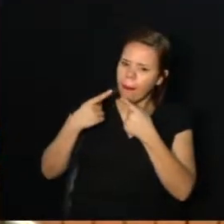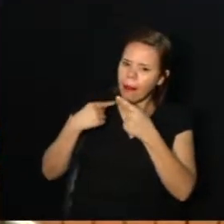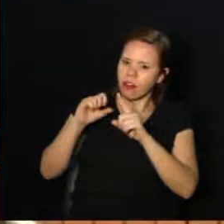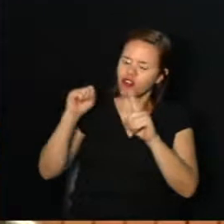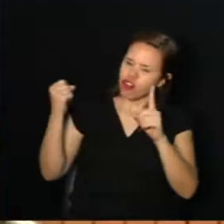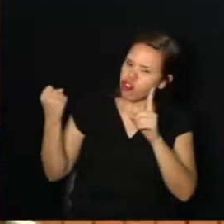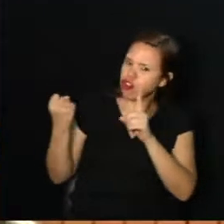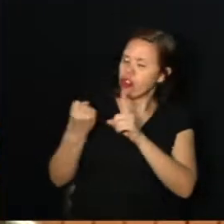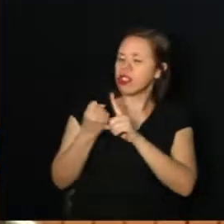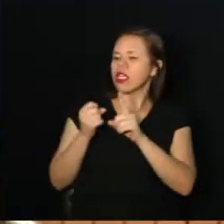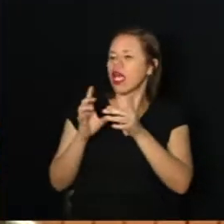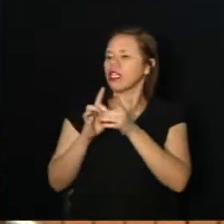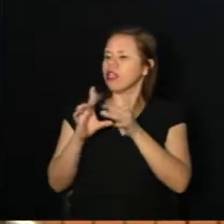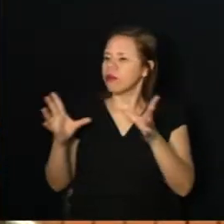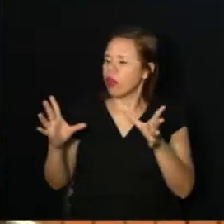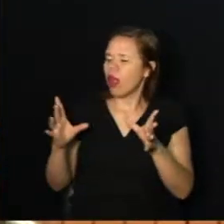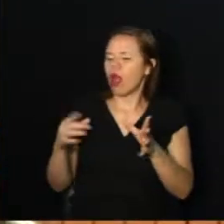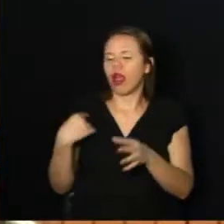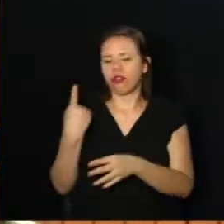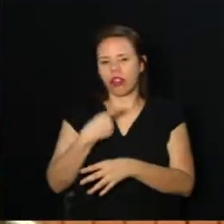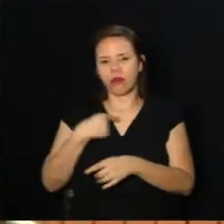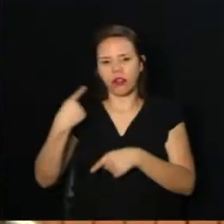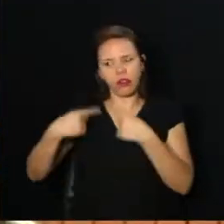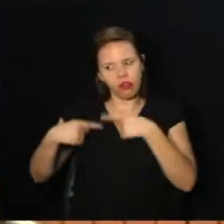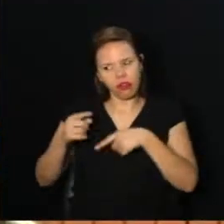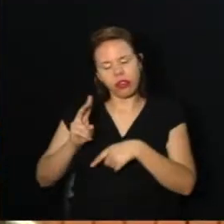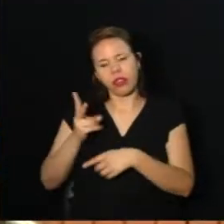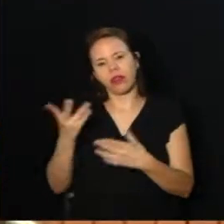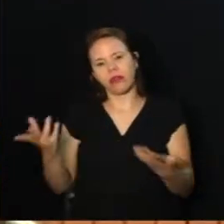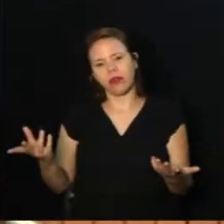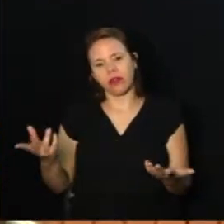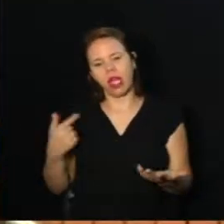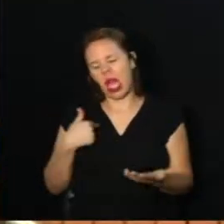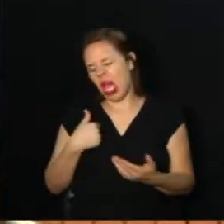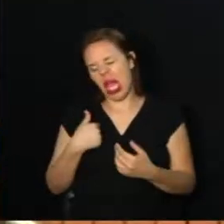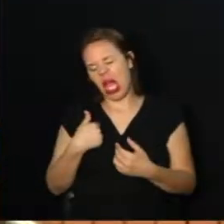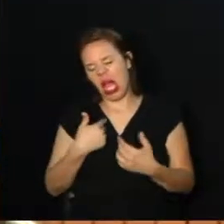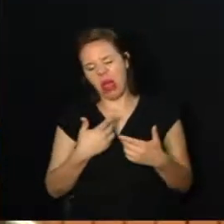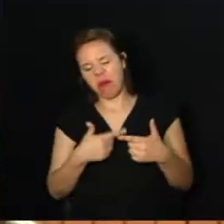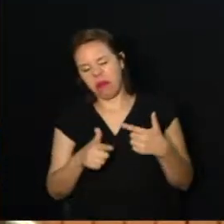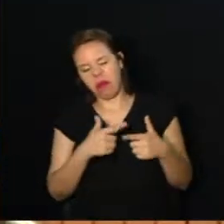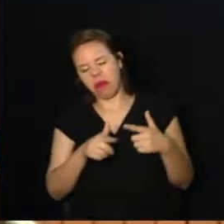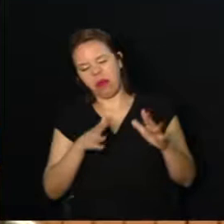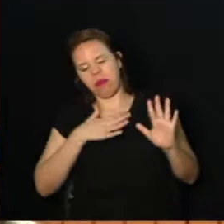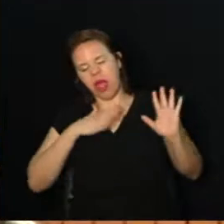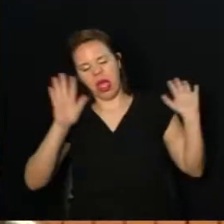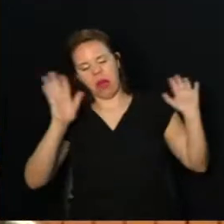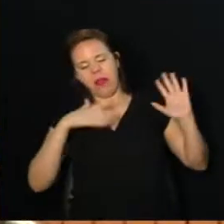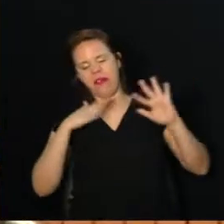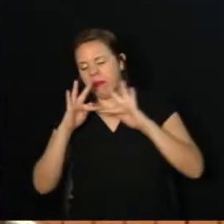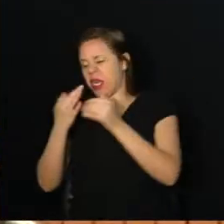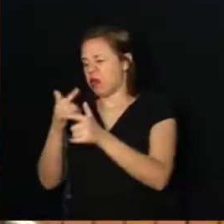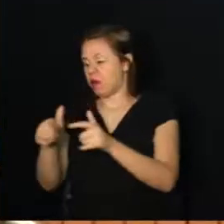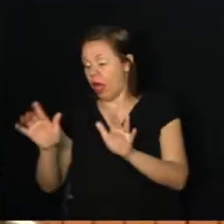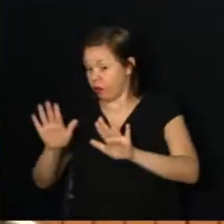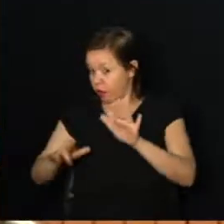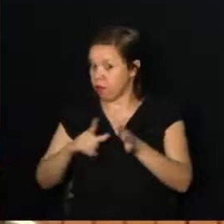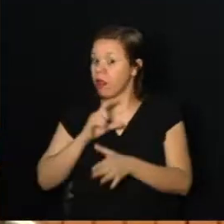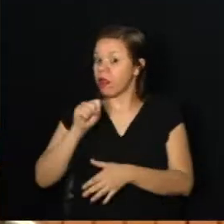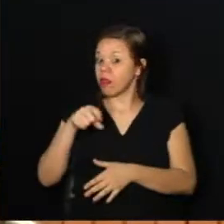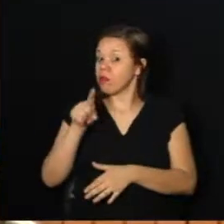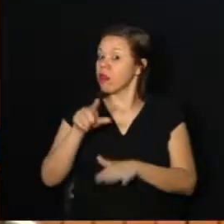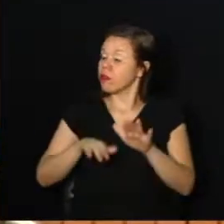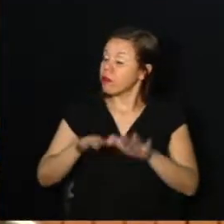nós não podemos deixar de lado discutir. Ah, não é comigo. Ah, na minha família não tem. E às vezes tem, hein?